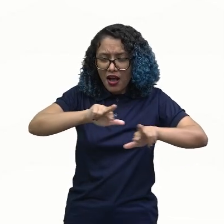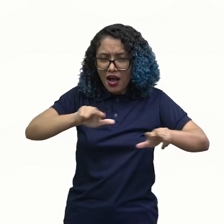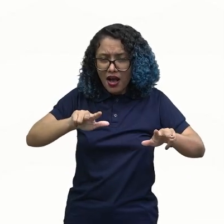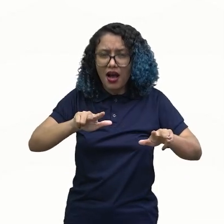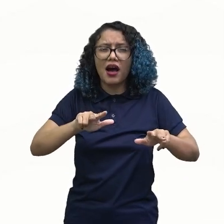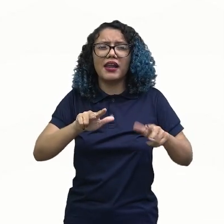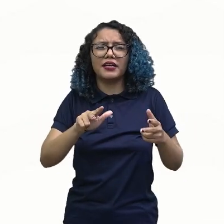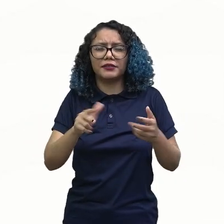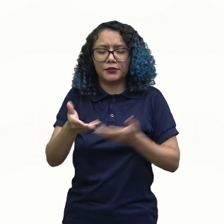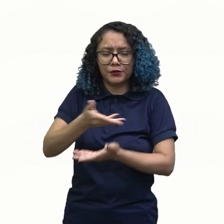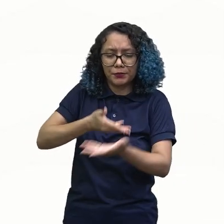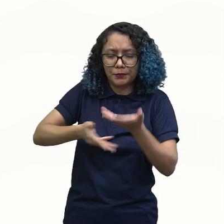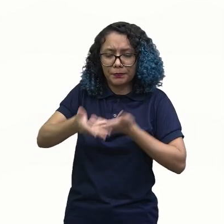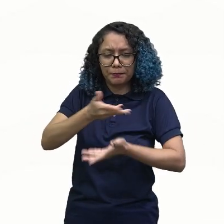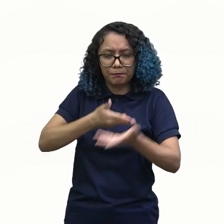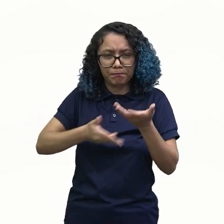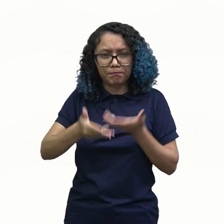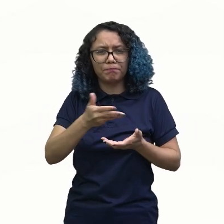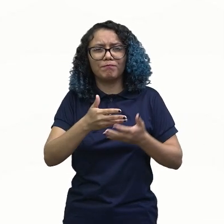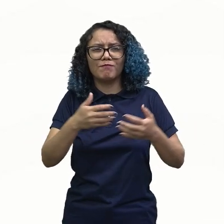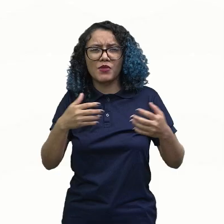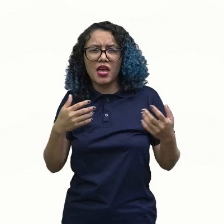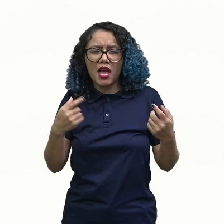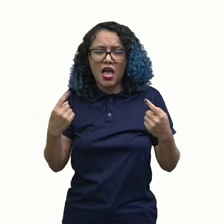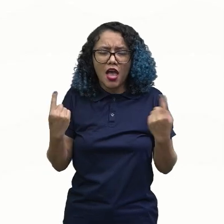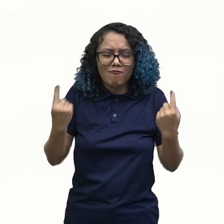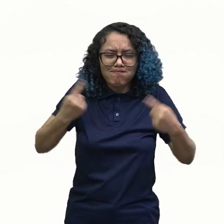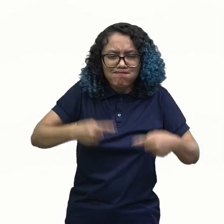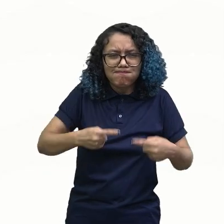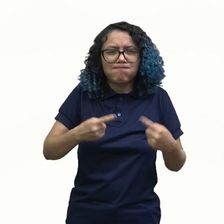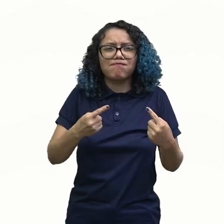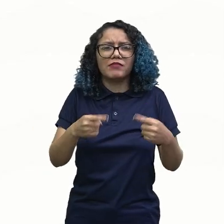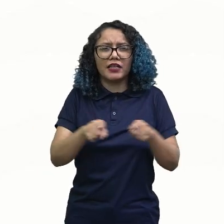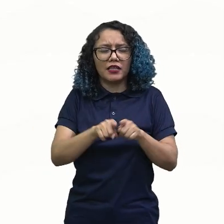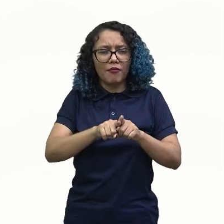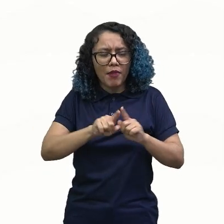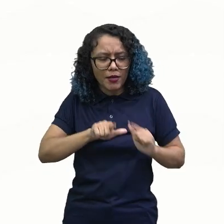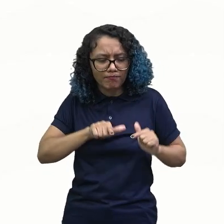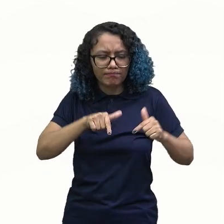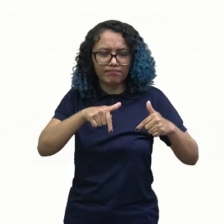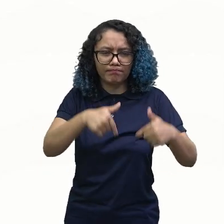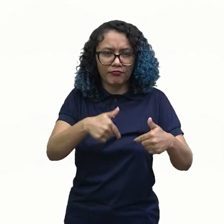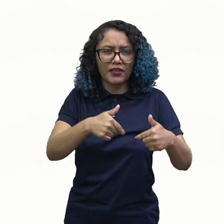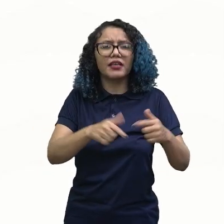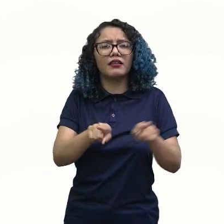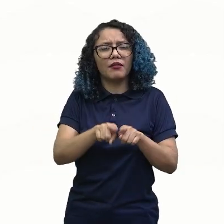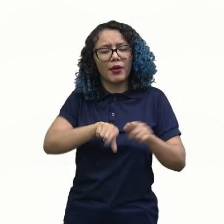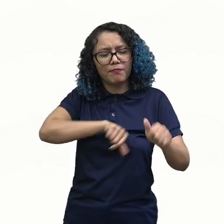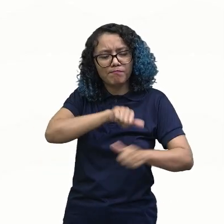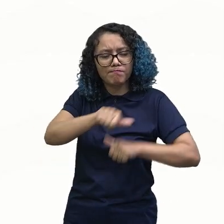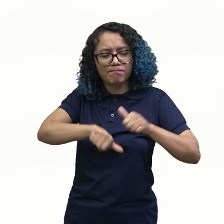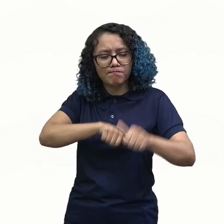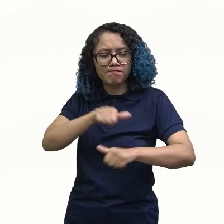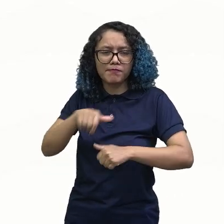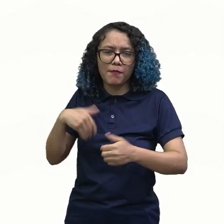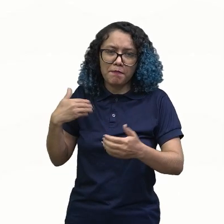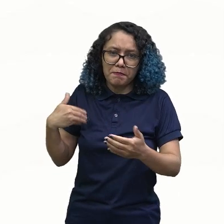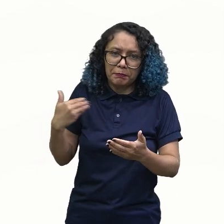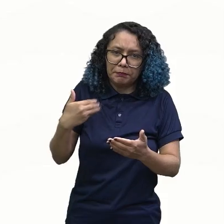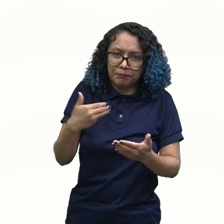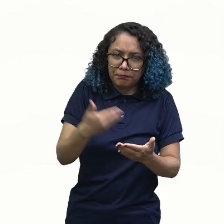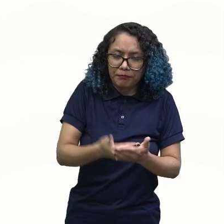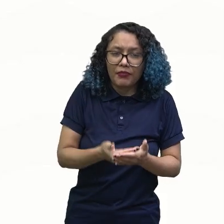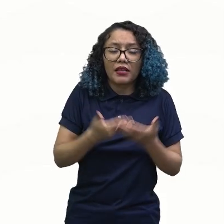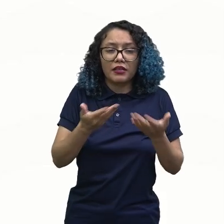se chocam, resistem e também se transformam ao longo do tempo. E aí a gente